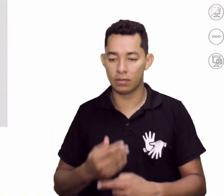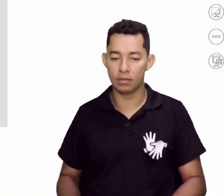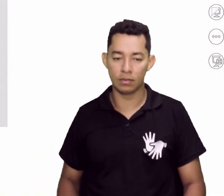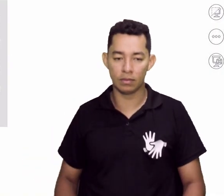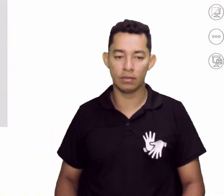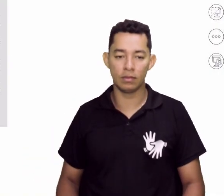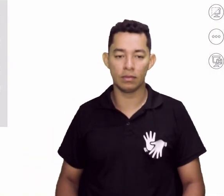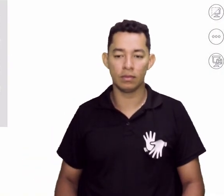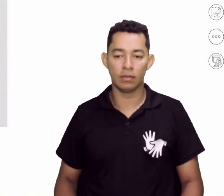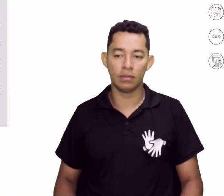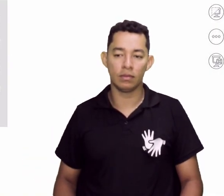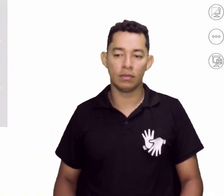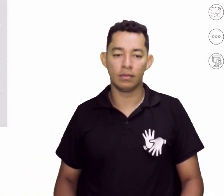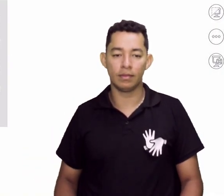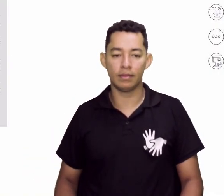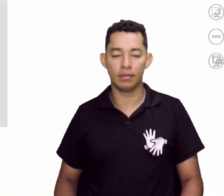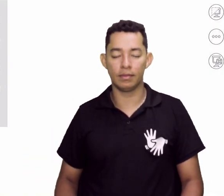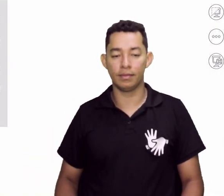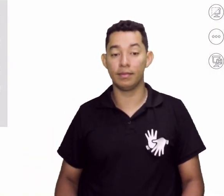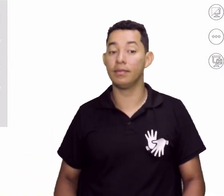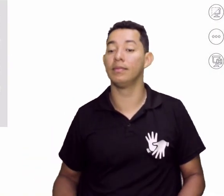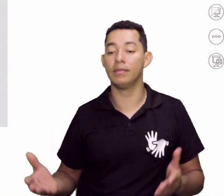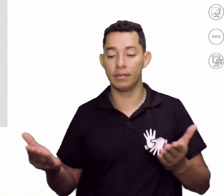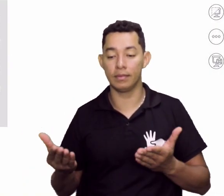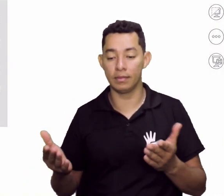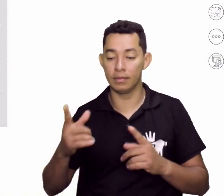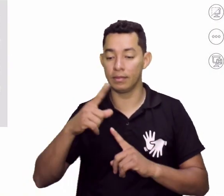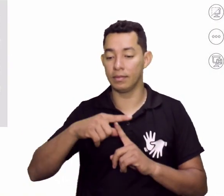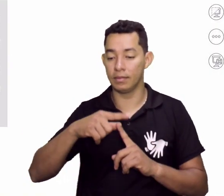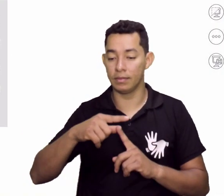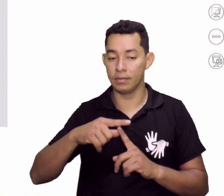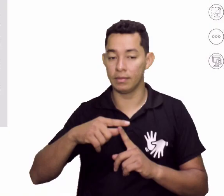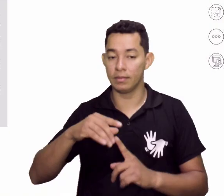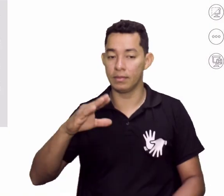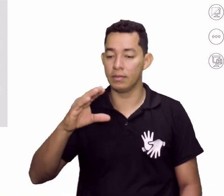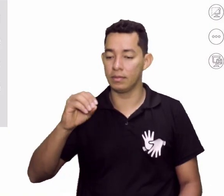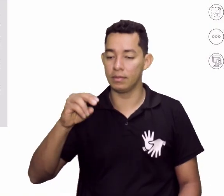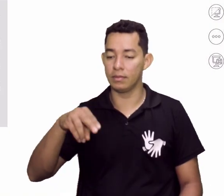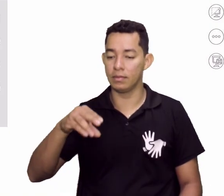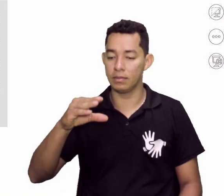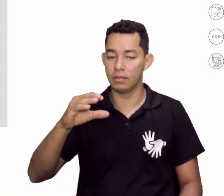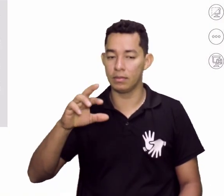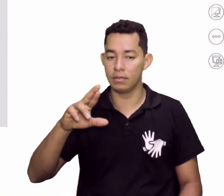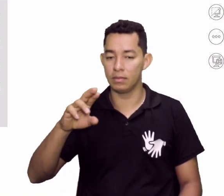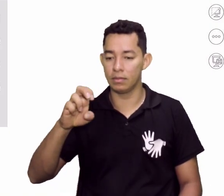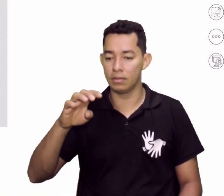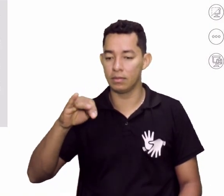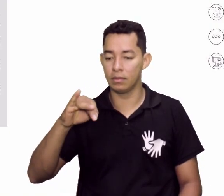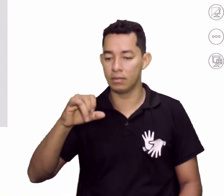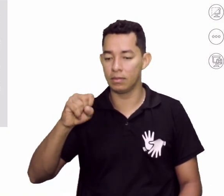Então vamos caminhando aqui. Um novo tipo de arte, uma outra ideia que surgiu, foi a ideia do